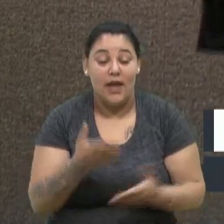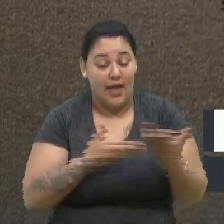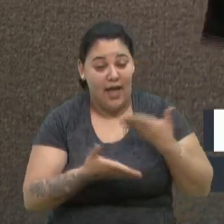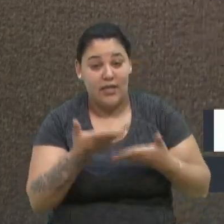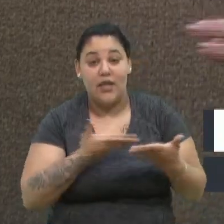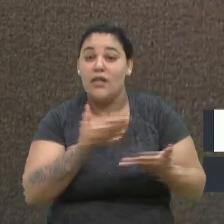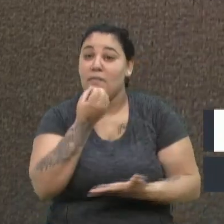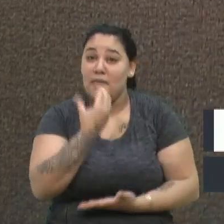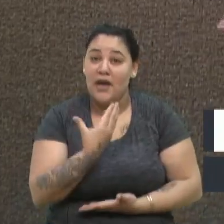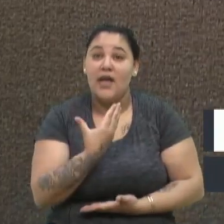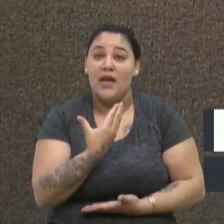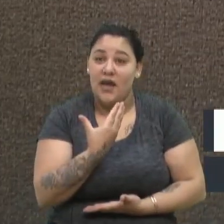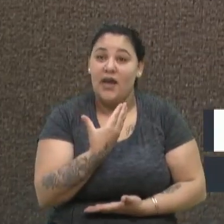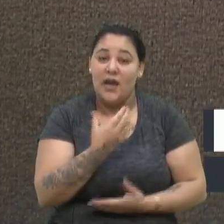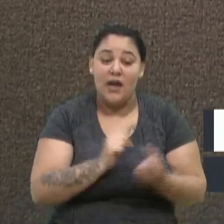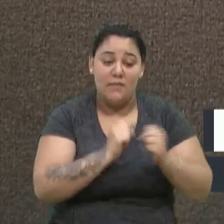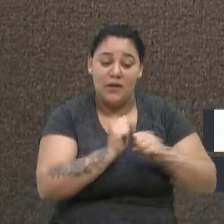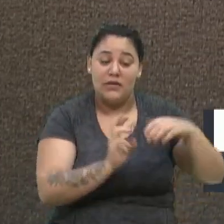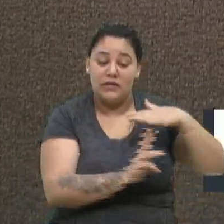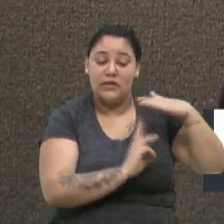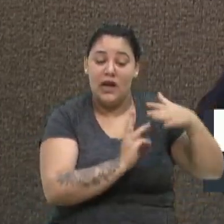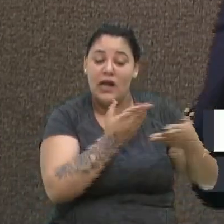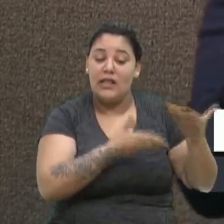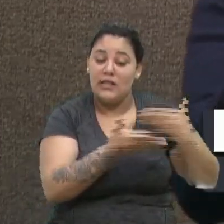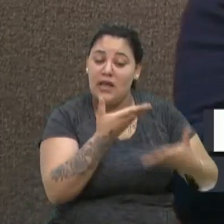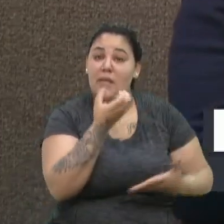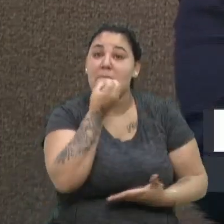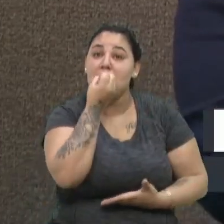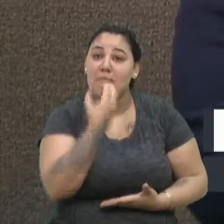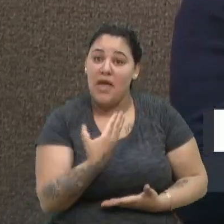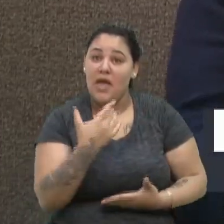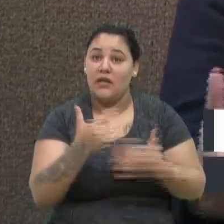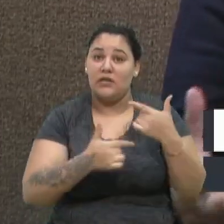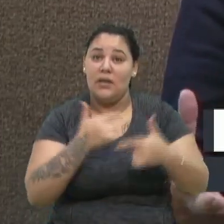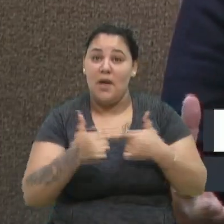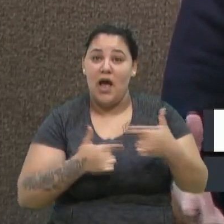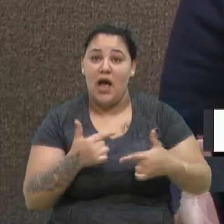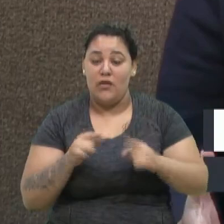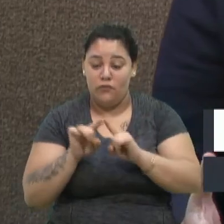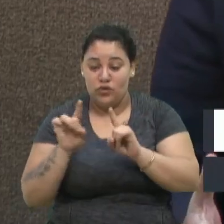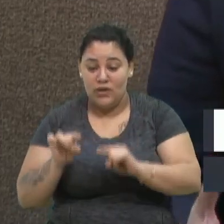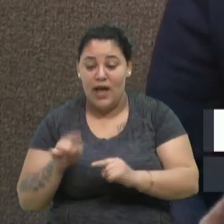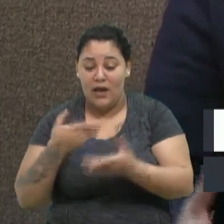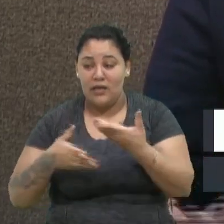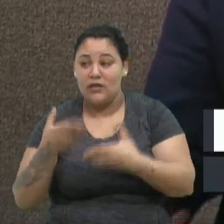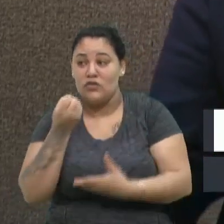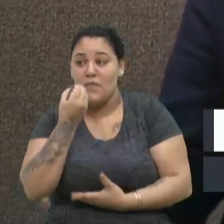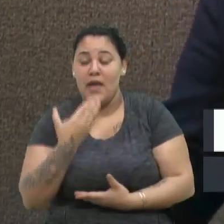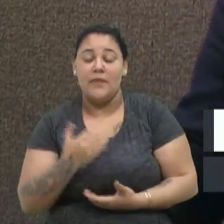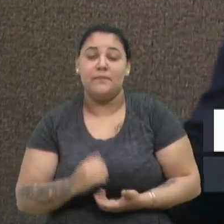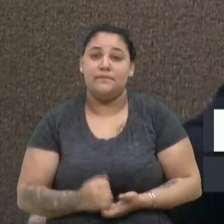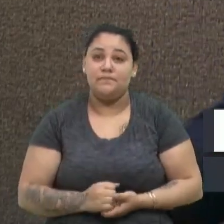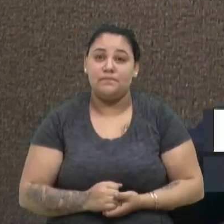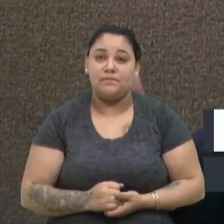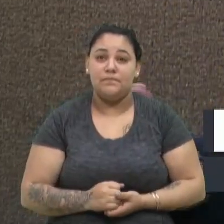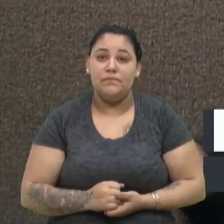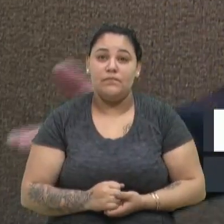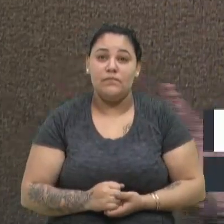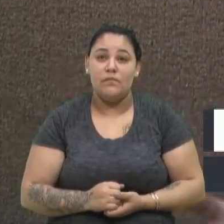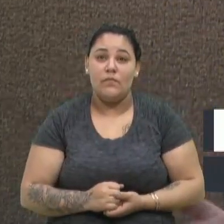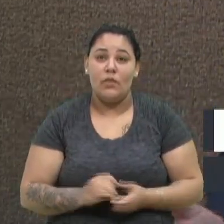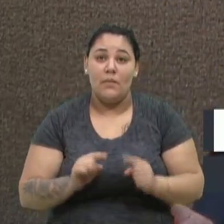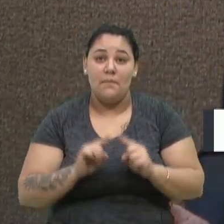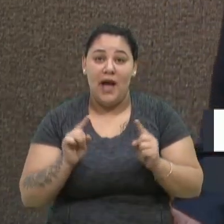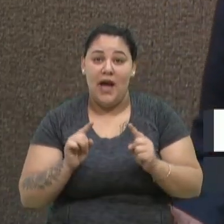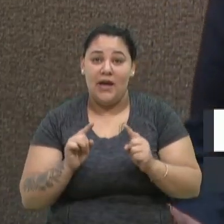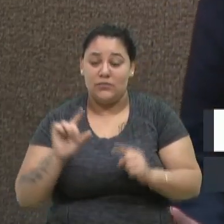bem, são empresas terceirizadas que atendem muito bem, os servidores atendem bem, mas